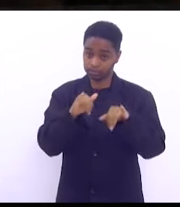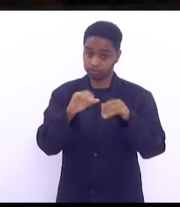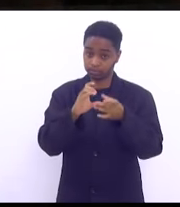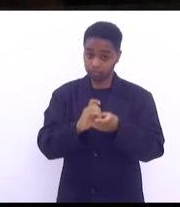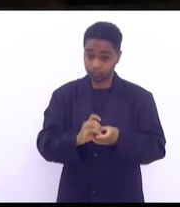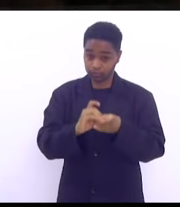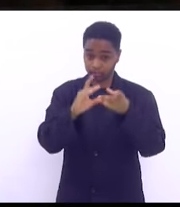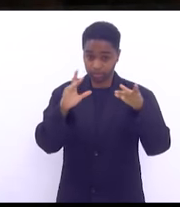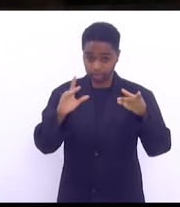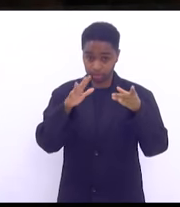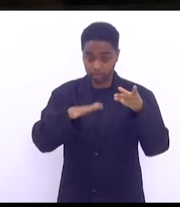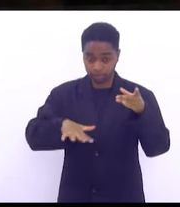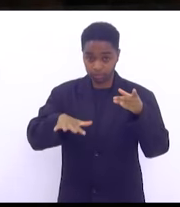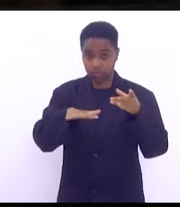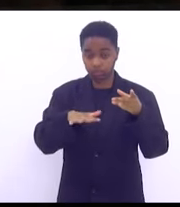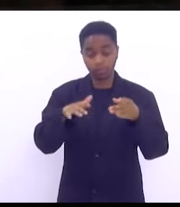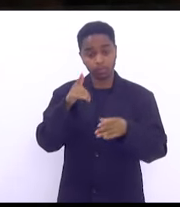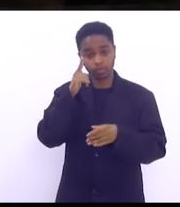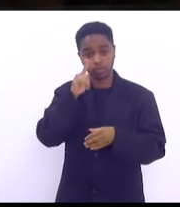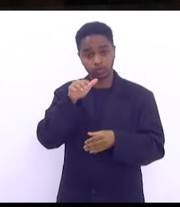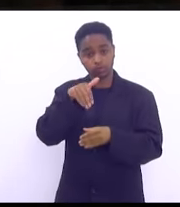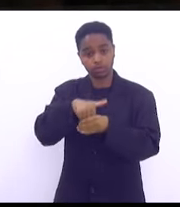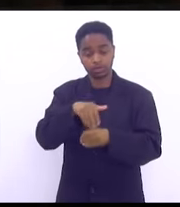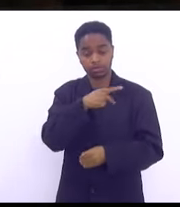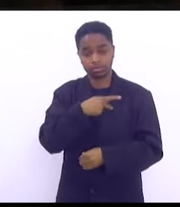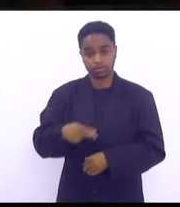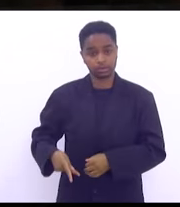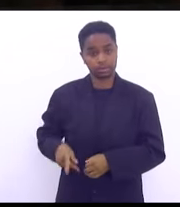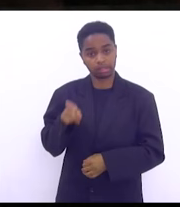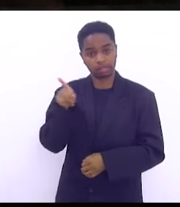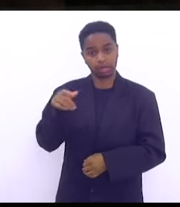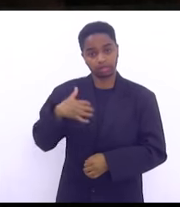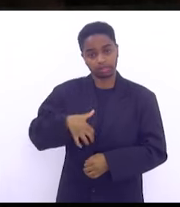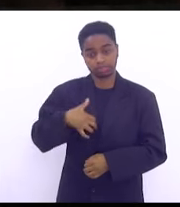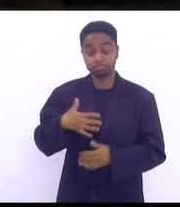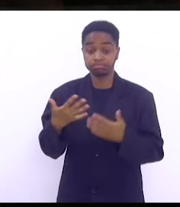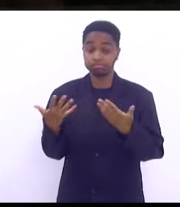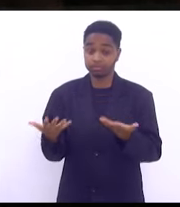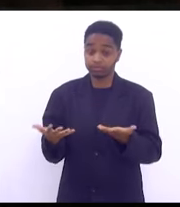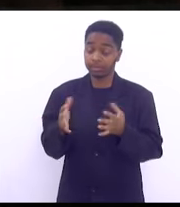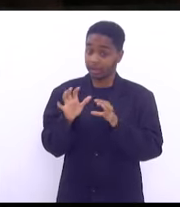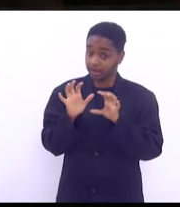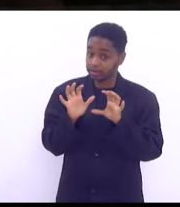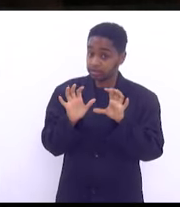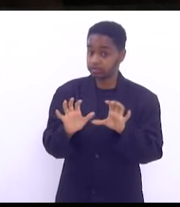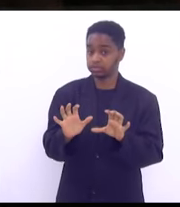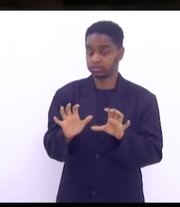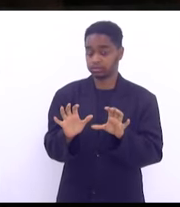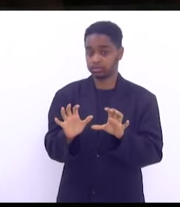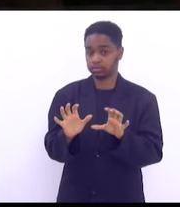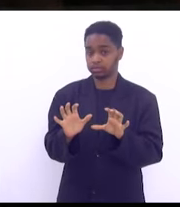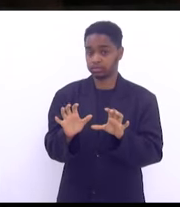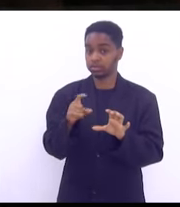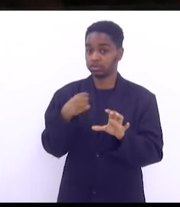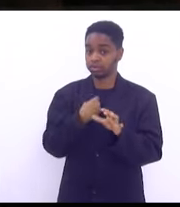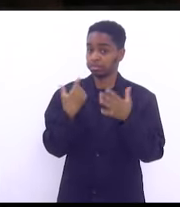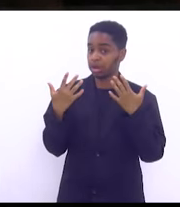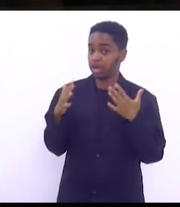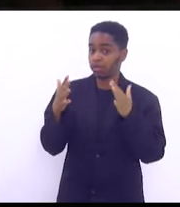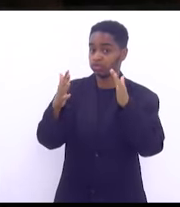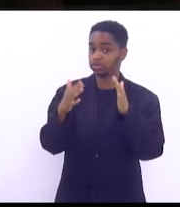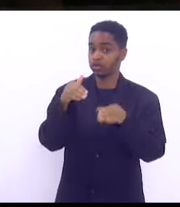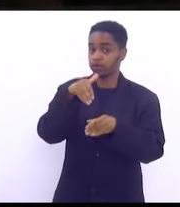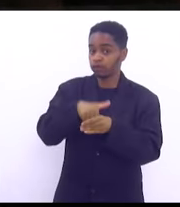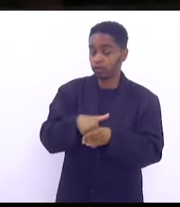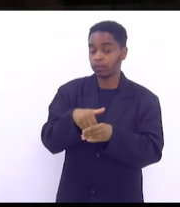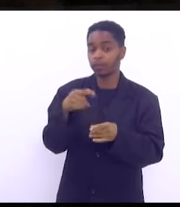democraticamente, se elegeu um presidente da Argentina. Então, é nesse sentido que se elogia a eleição, ela